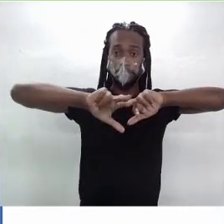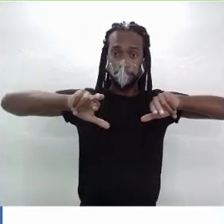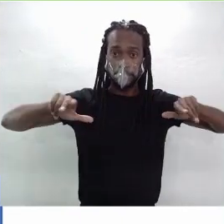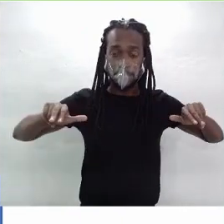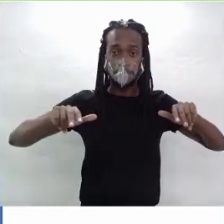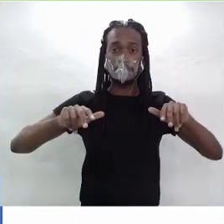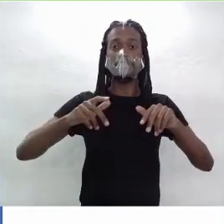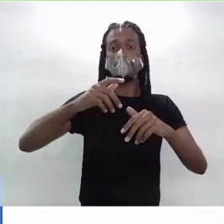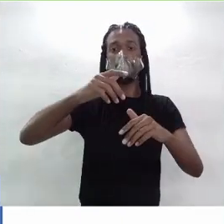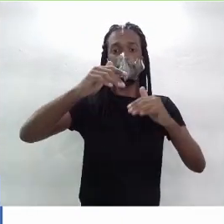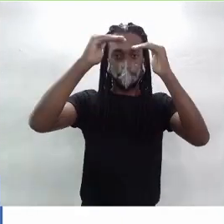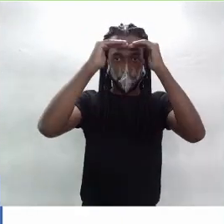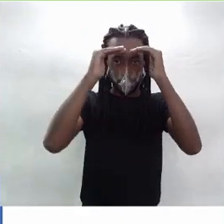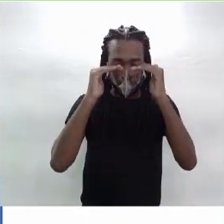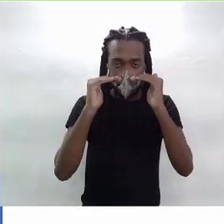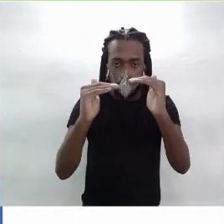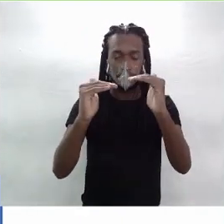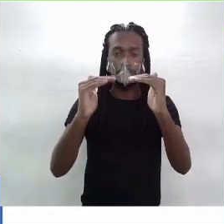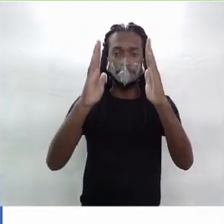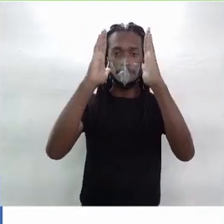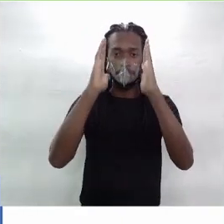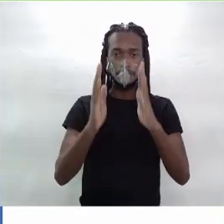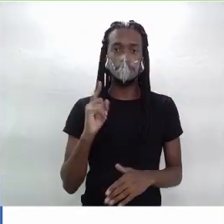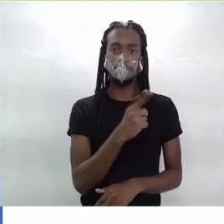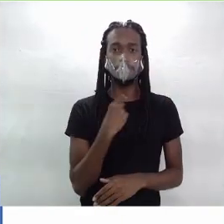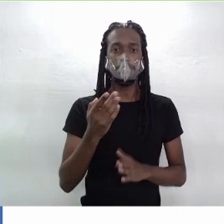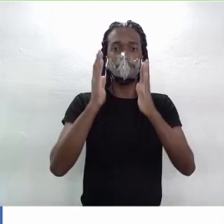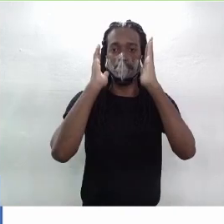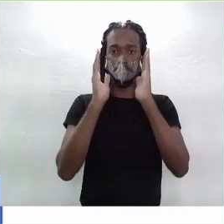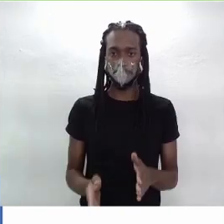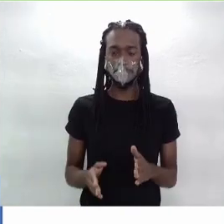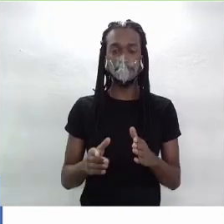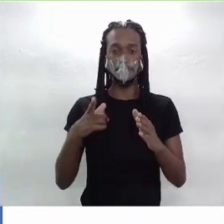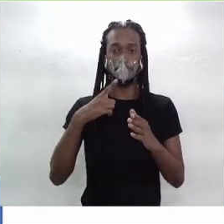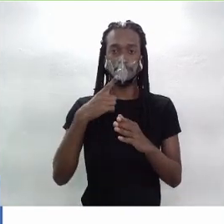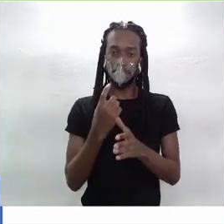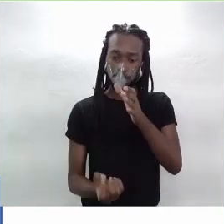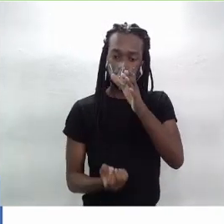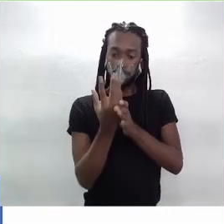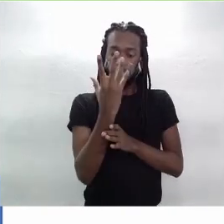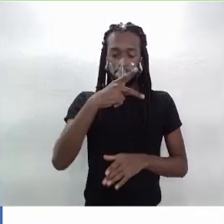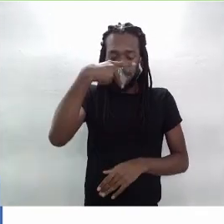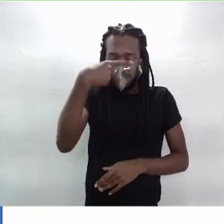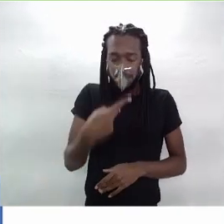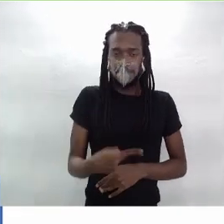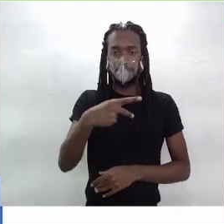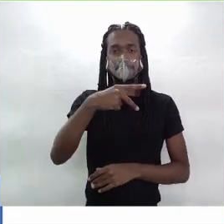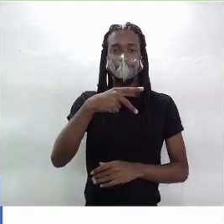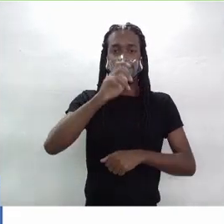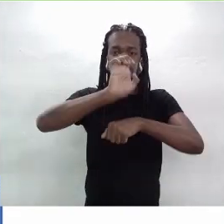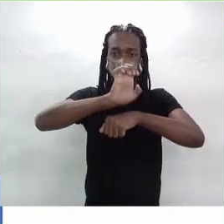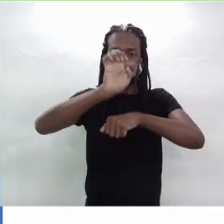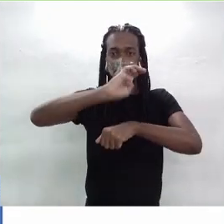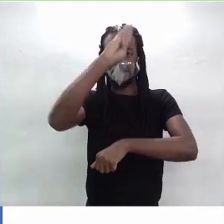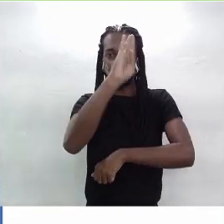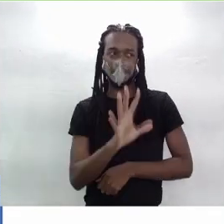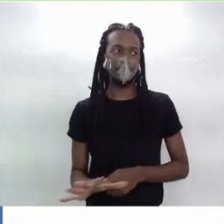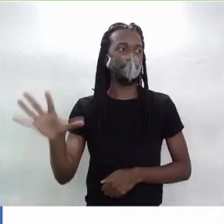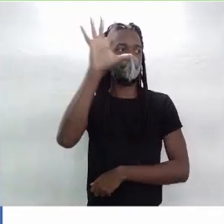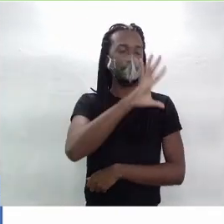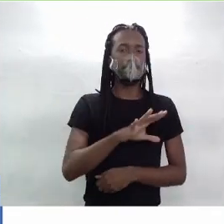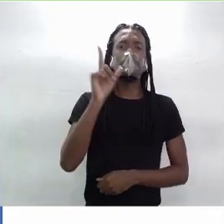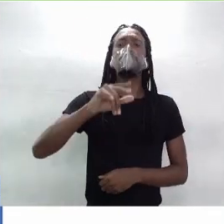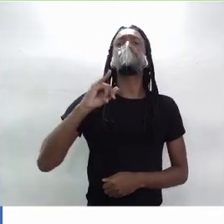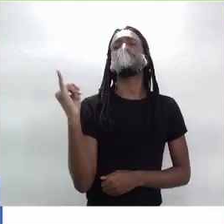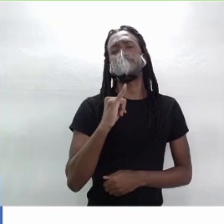esse respeito, nós formamos o Estado brasileiro. Isso é importante para